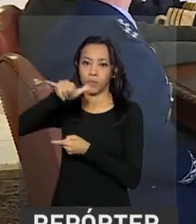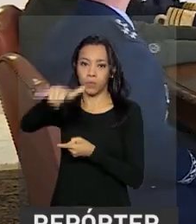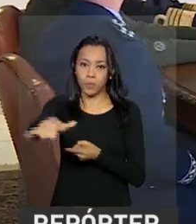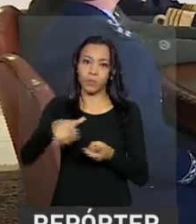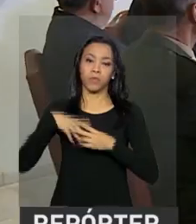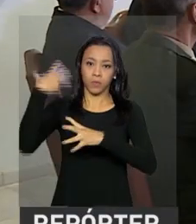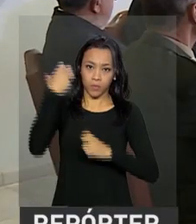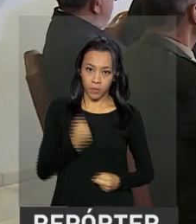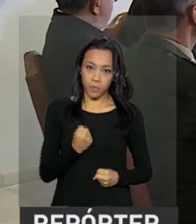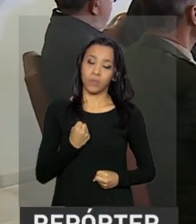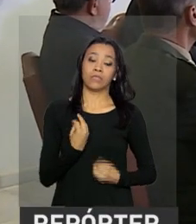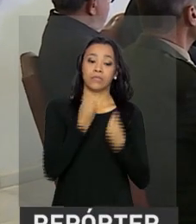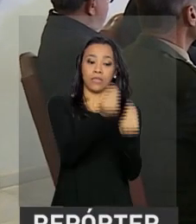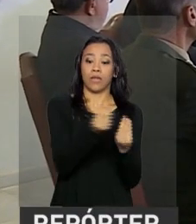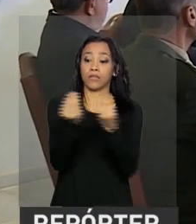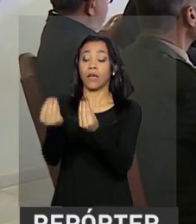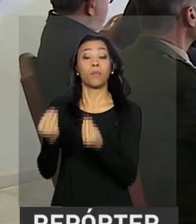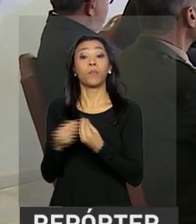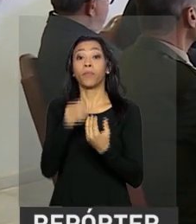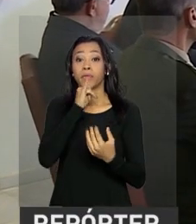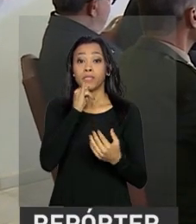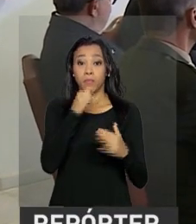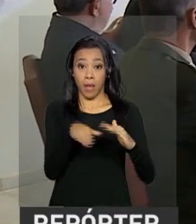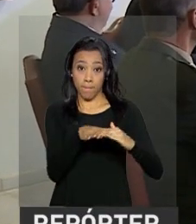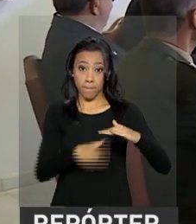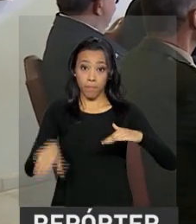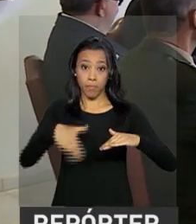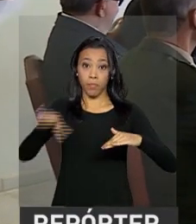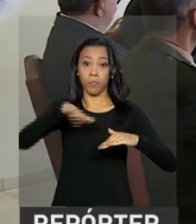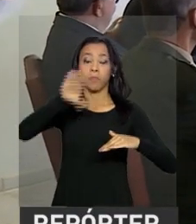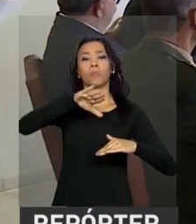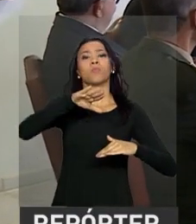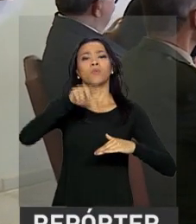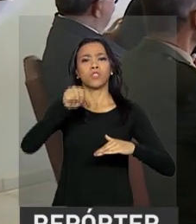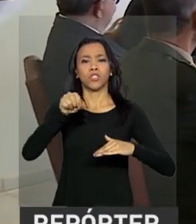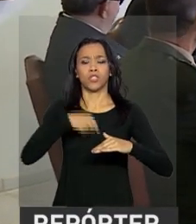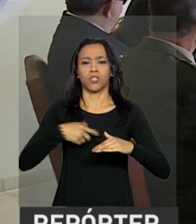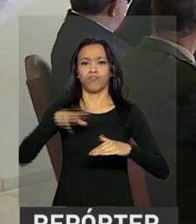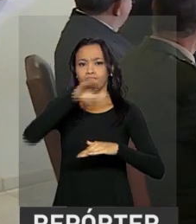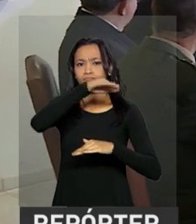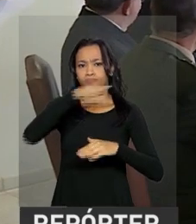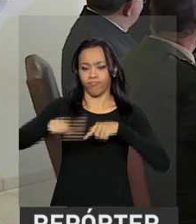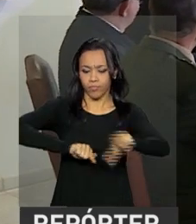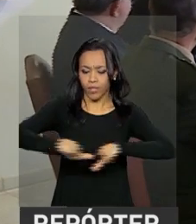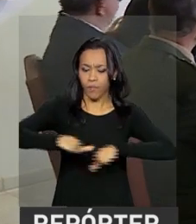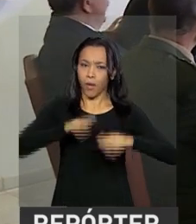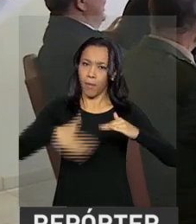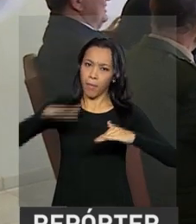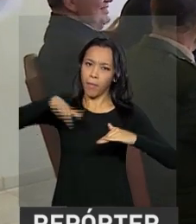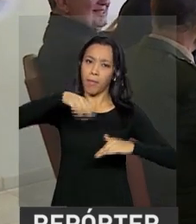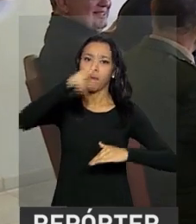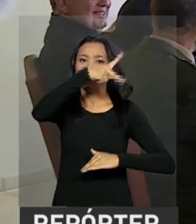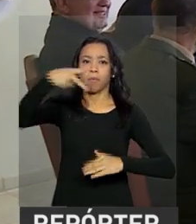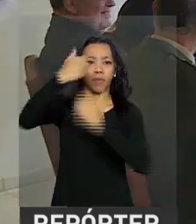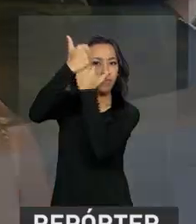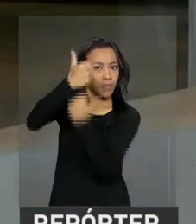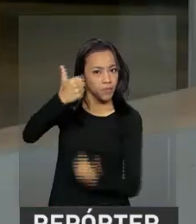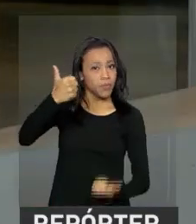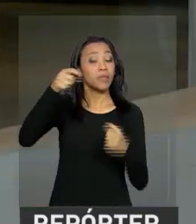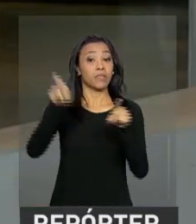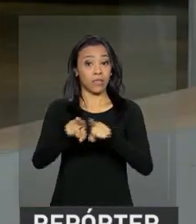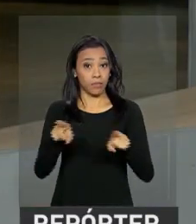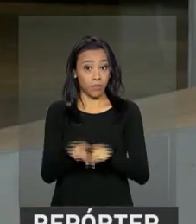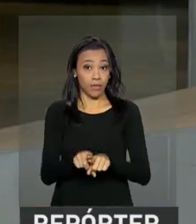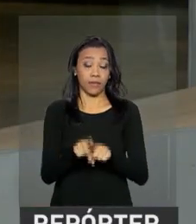como, por exemplo, a promoção de oficiais a postos superiores e também a transferência de oficiais para a reserva